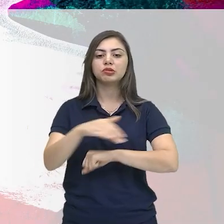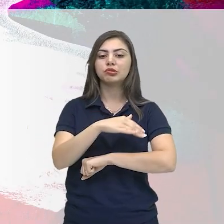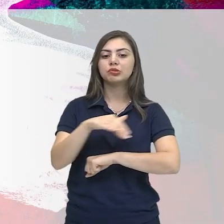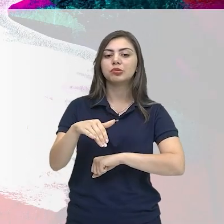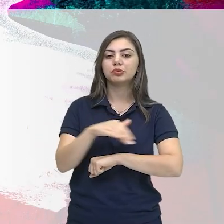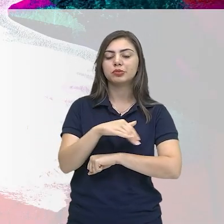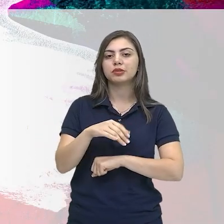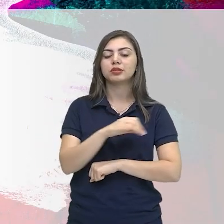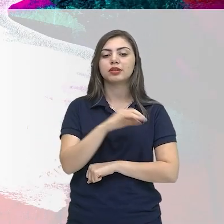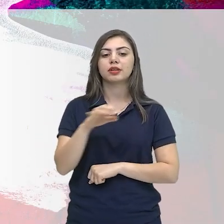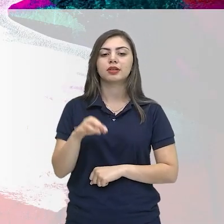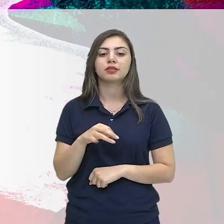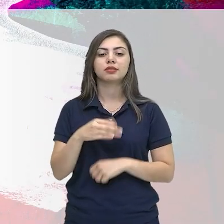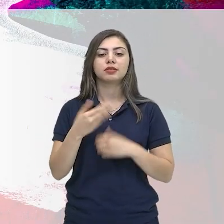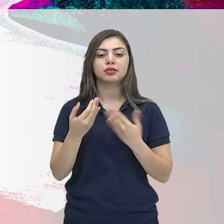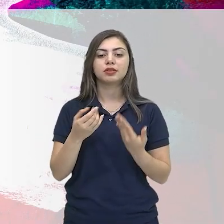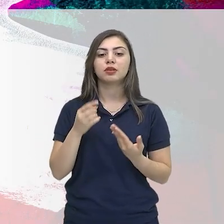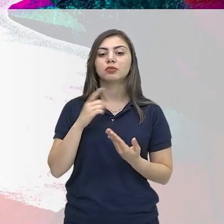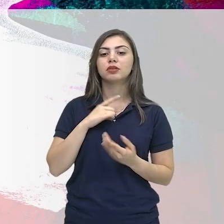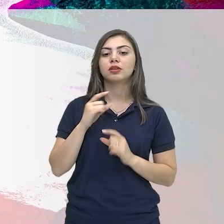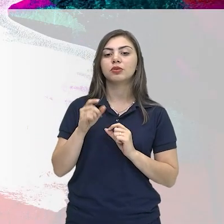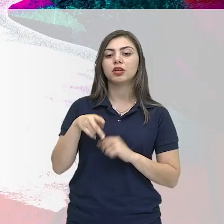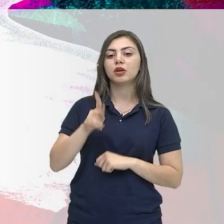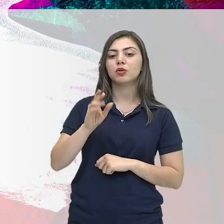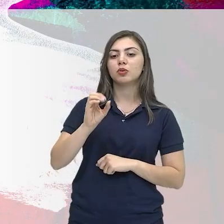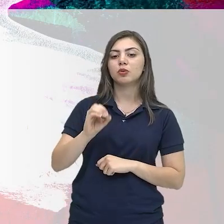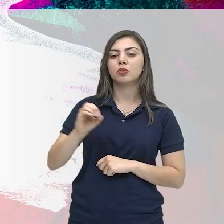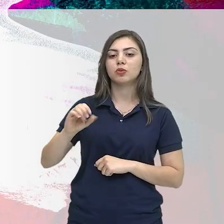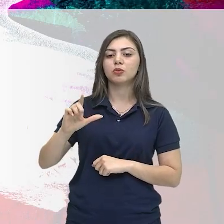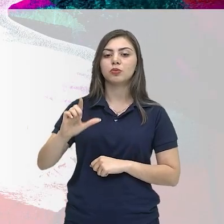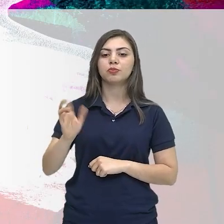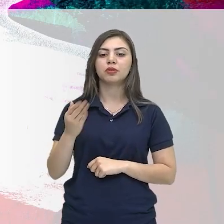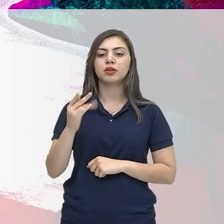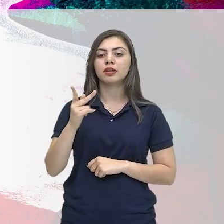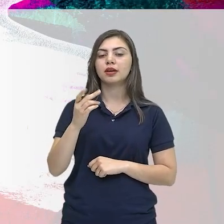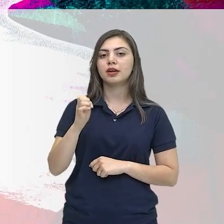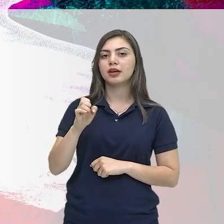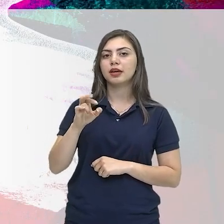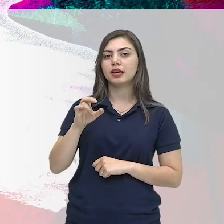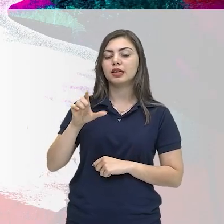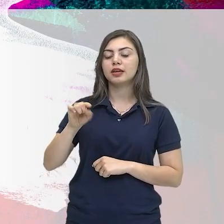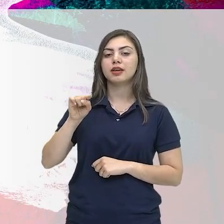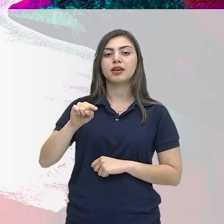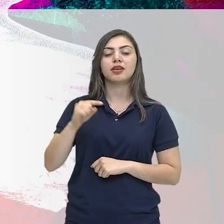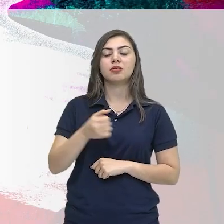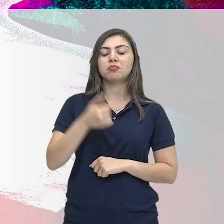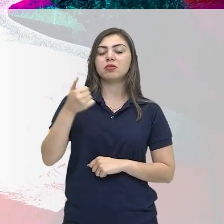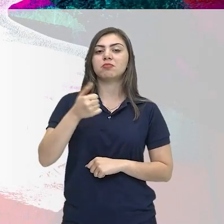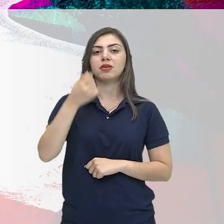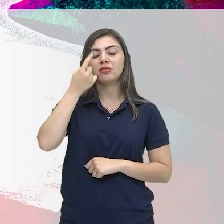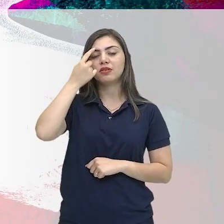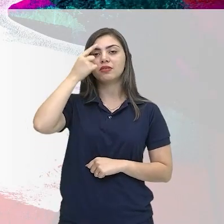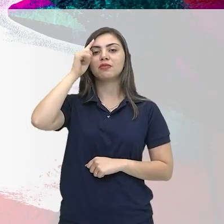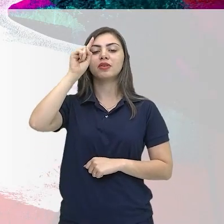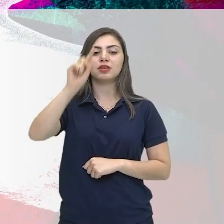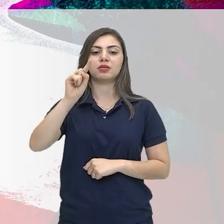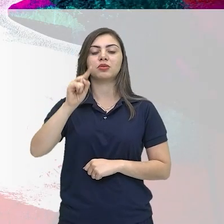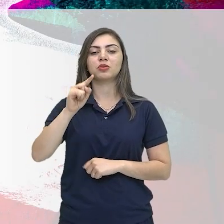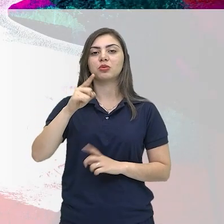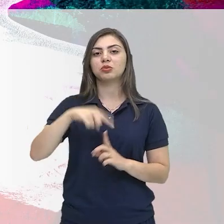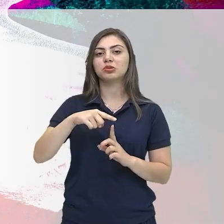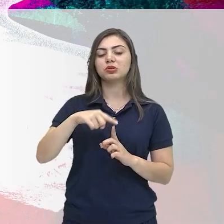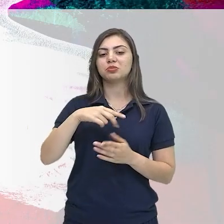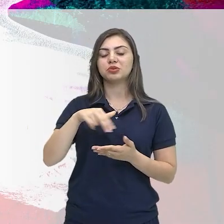considerado o pai do hip hop. Muito bem. Então vamos conhecer aí esse estilo também, né,